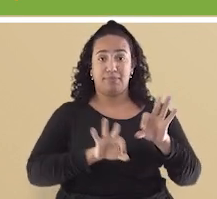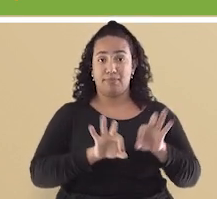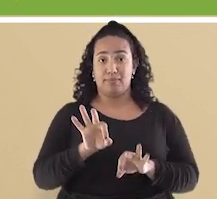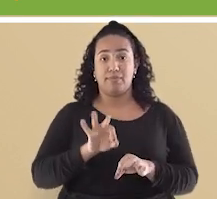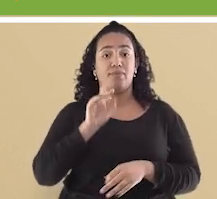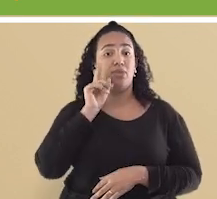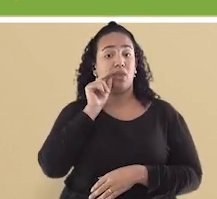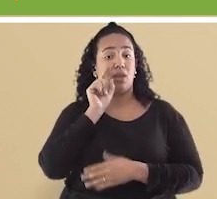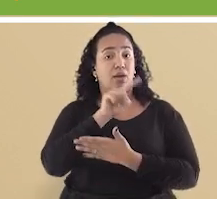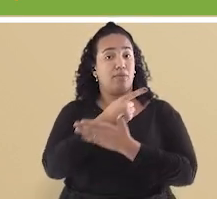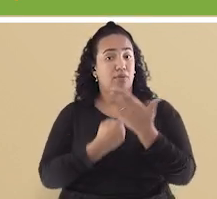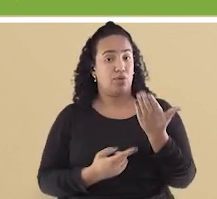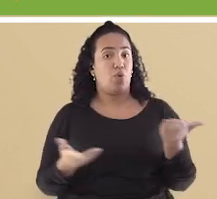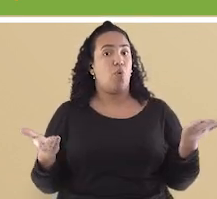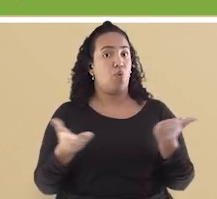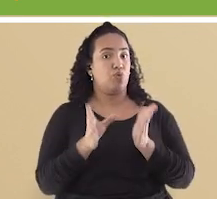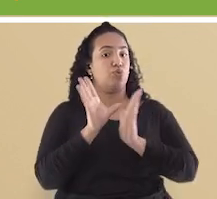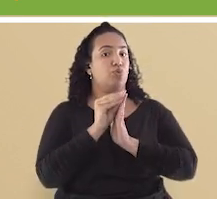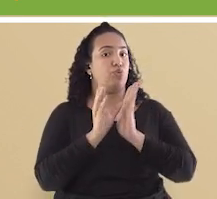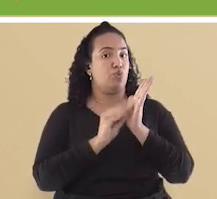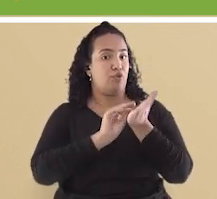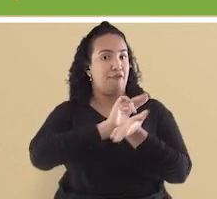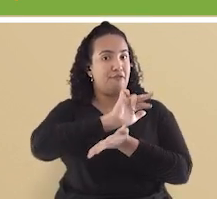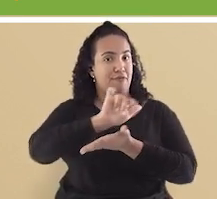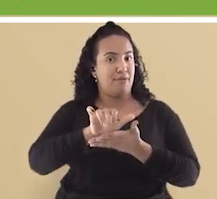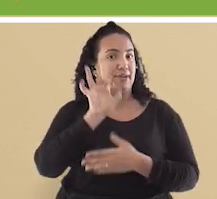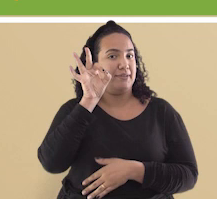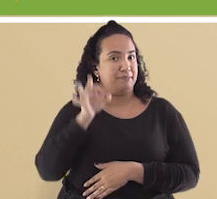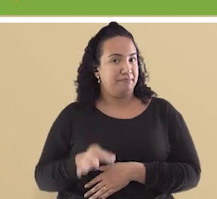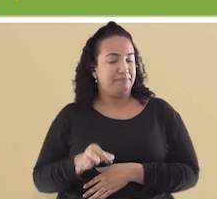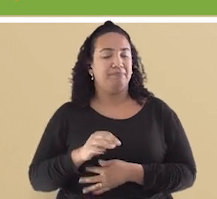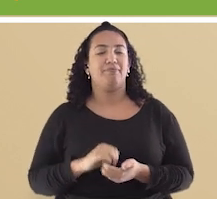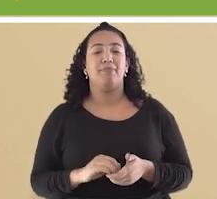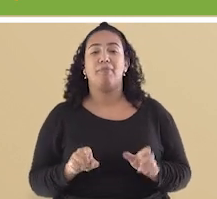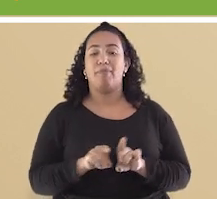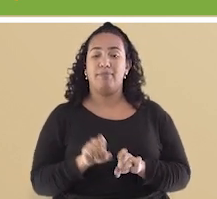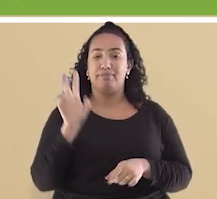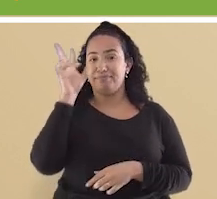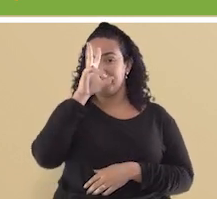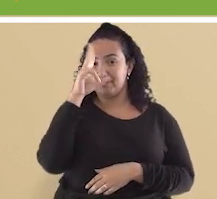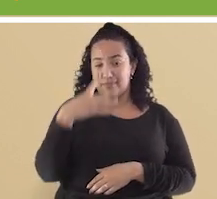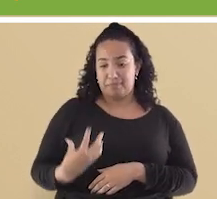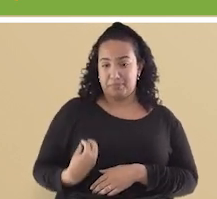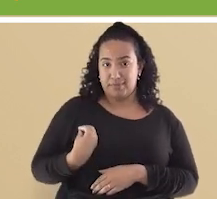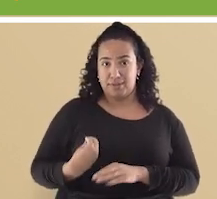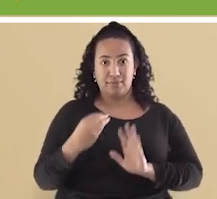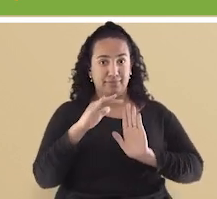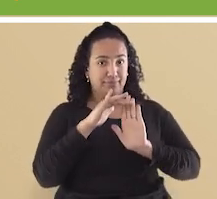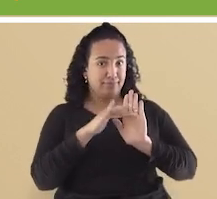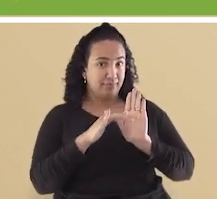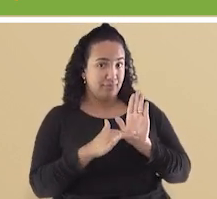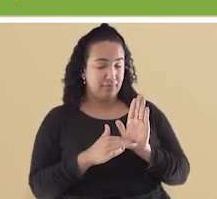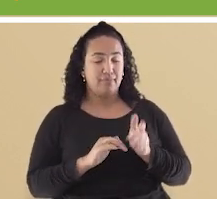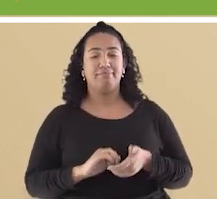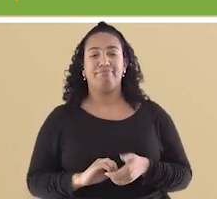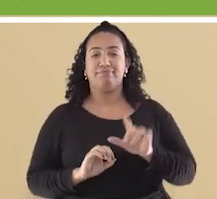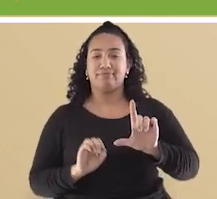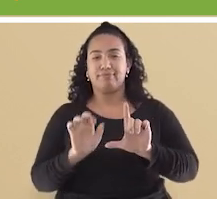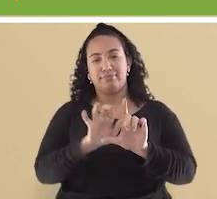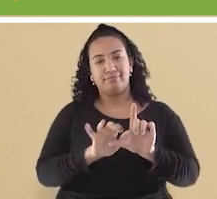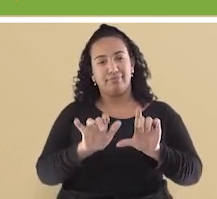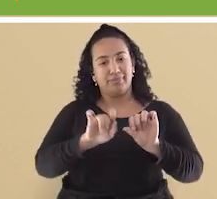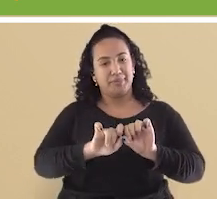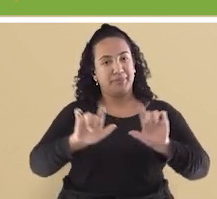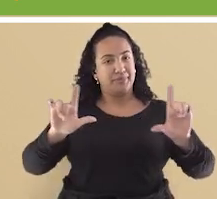gente vai aprender bastante, ok? E não se esqueça de registrar sua presença com a gente. O QR Code está aqui na tela e você pode fazer